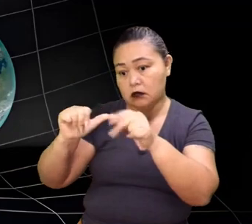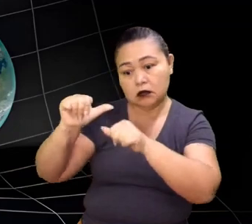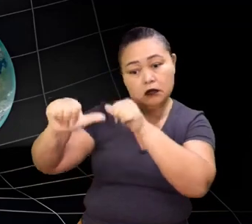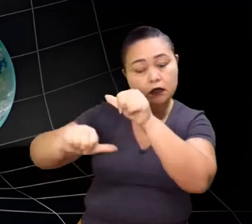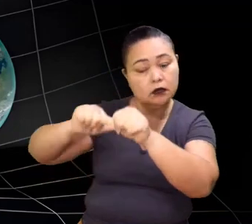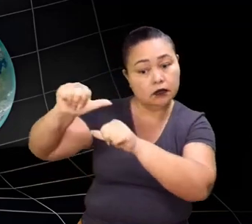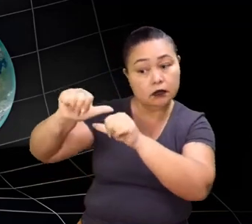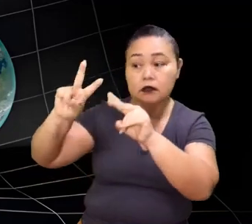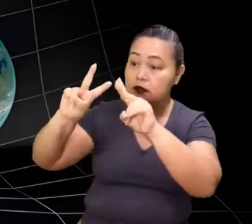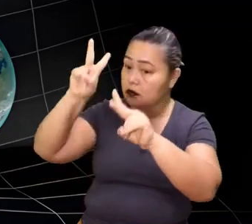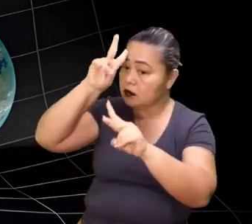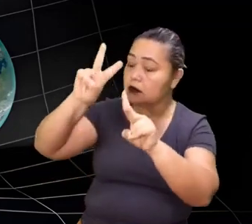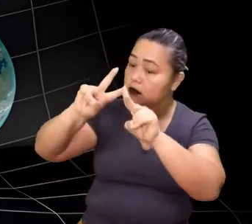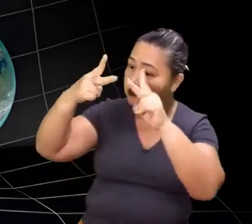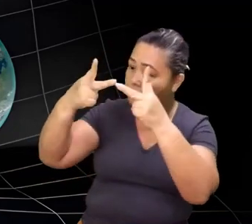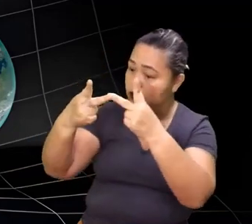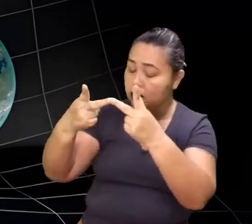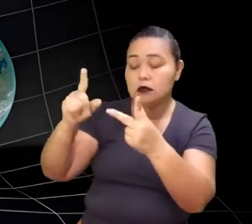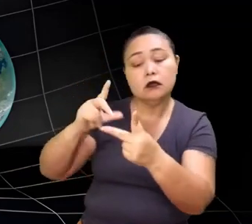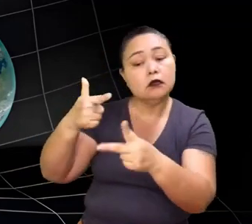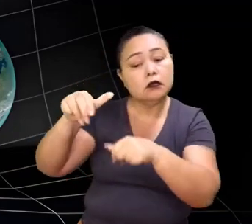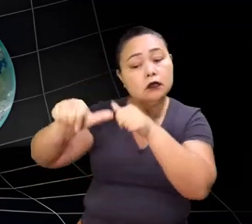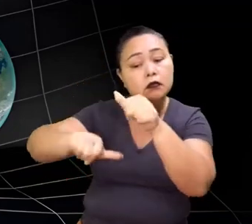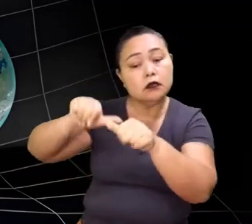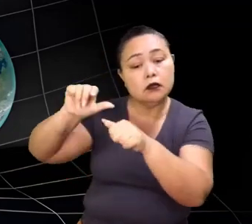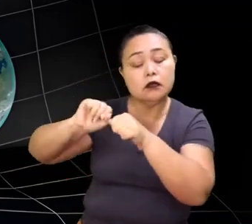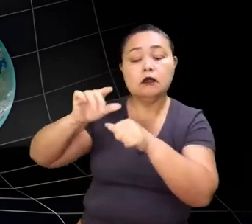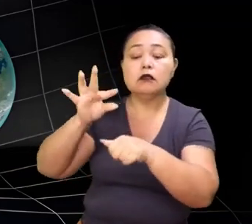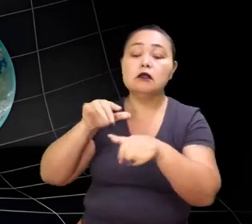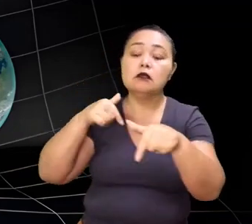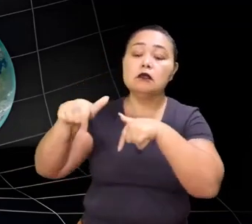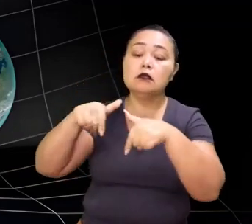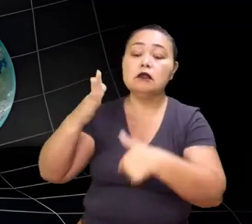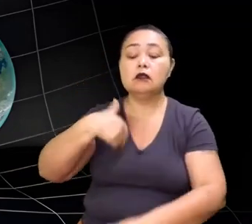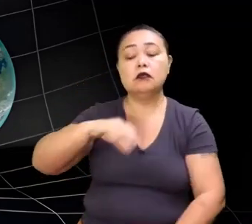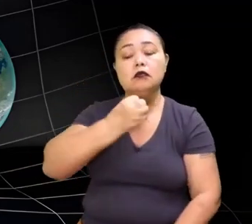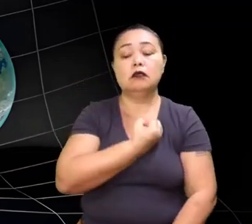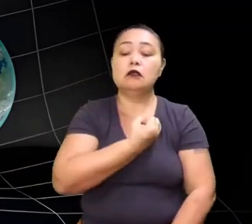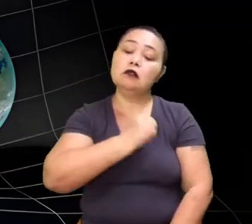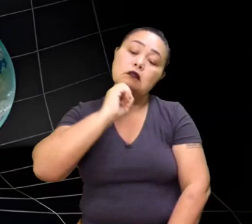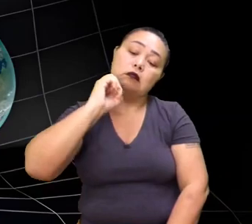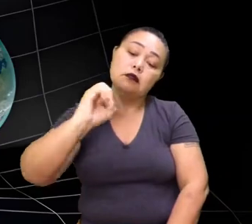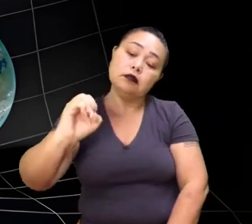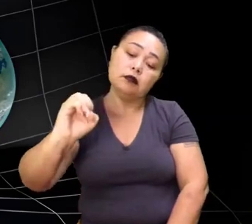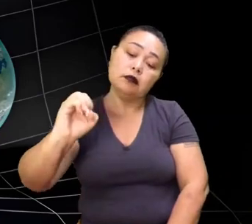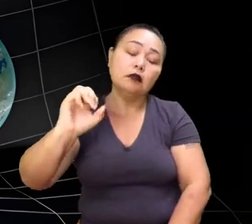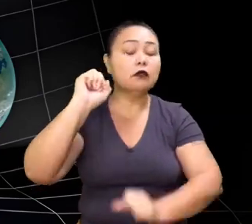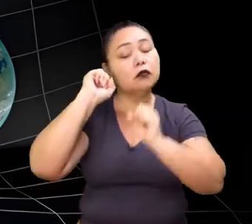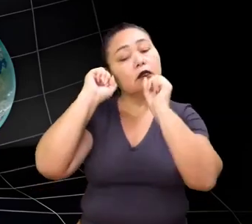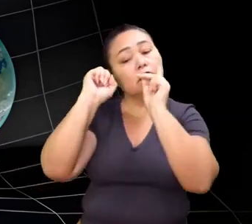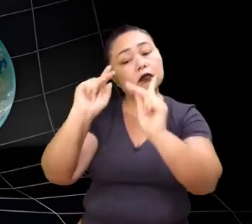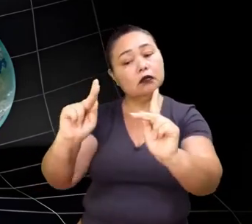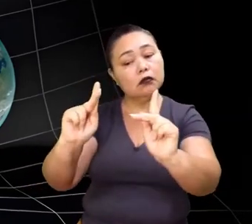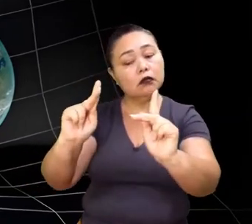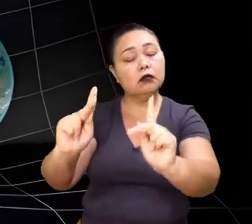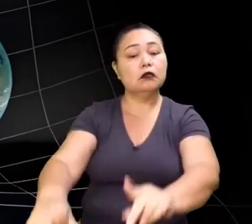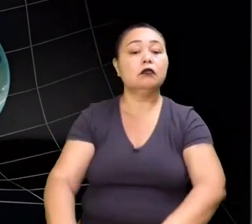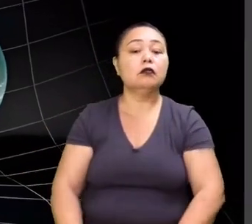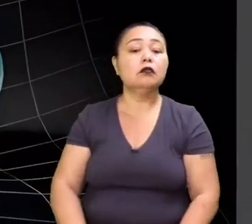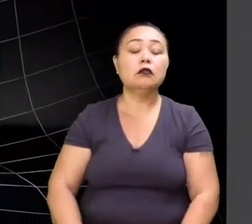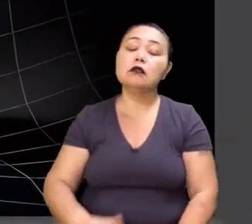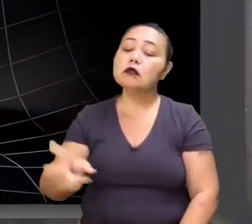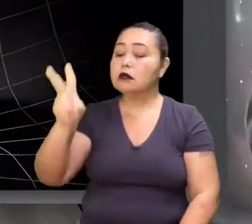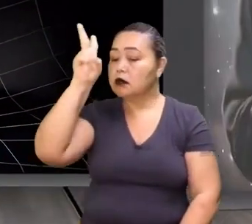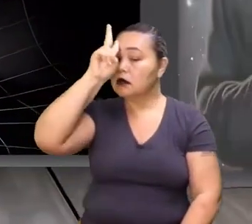quando o volume não varia nós temos aí um trabalho igual a zero ok pessoal então